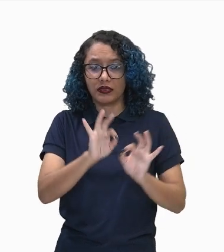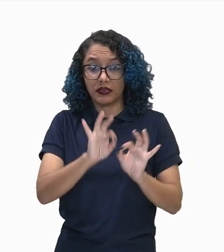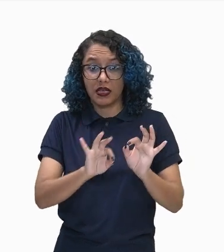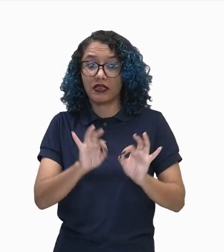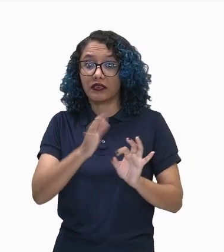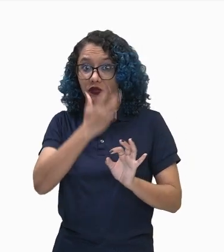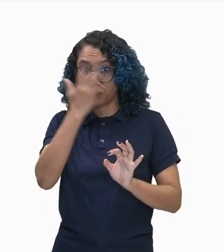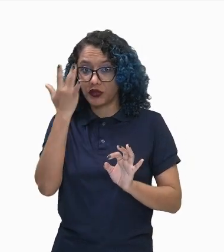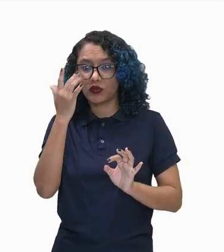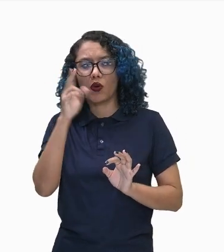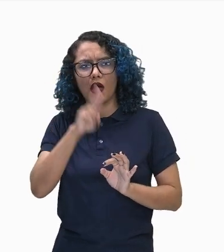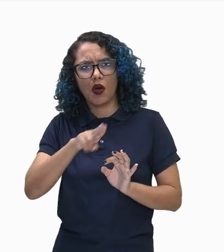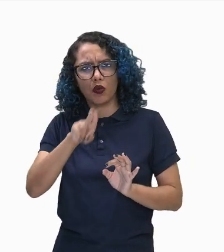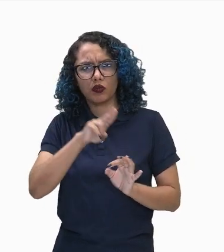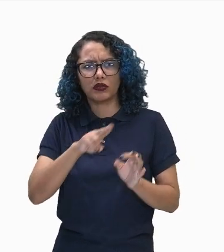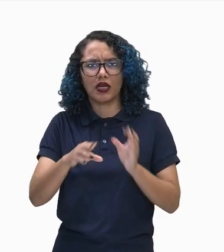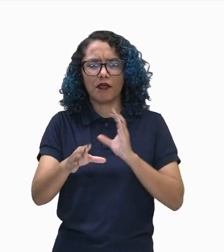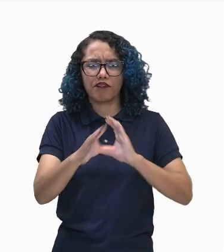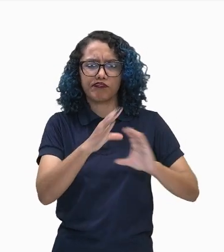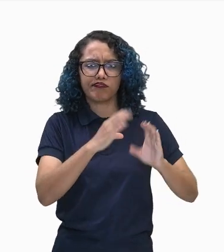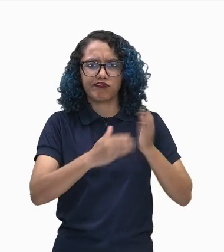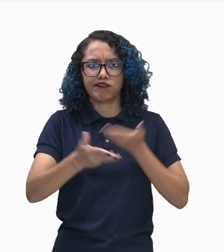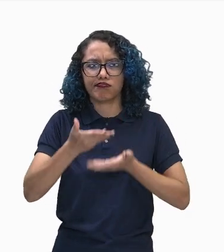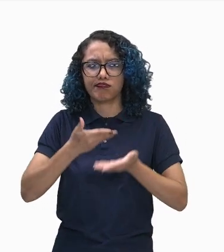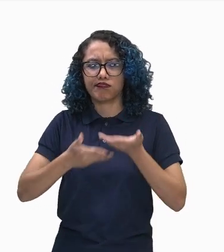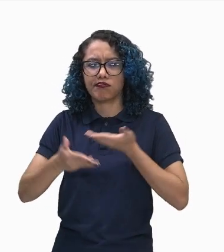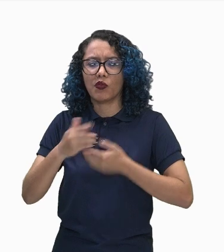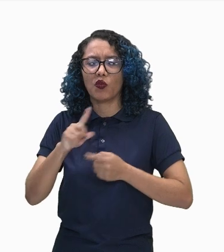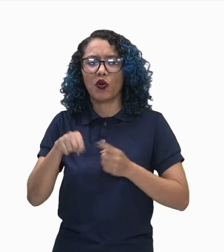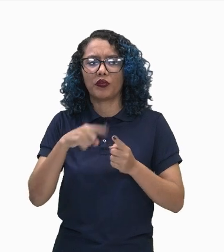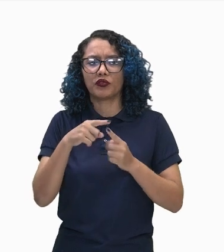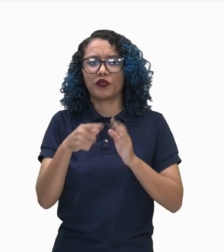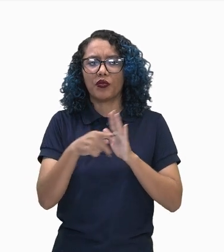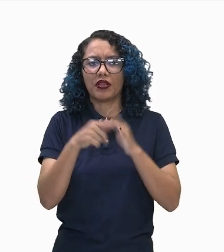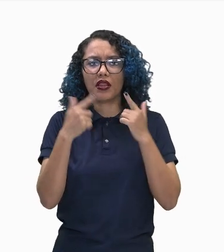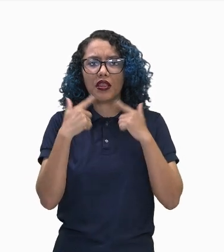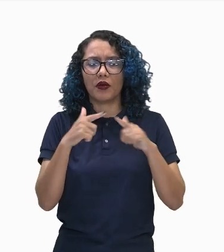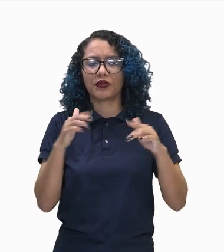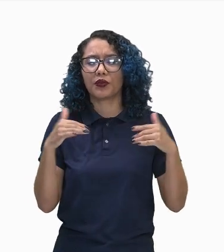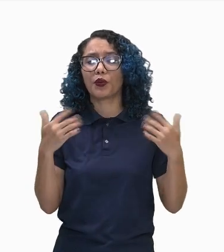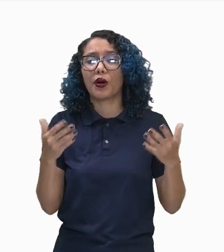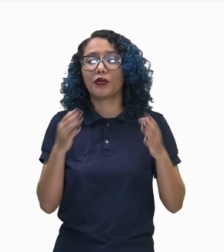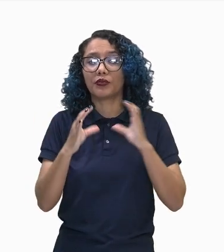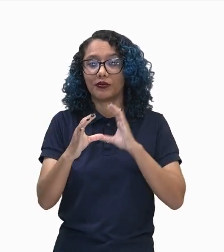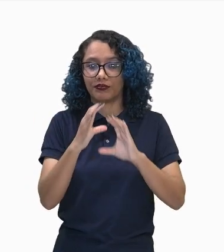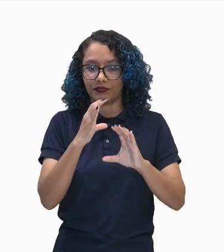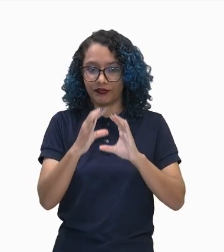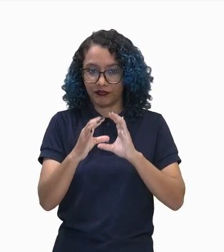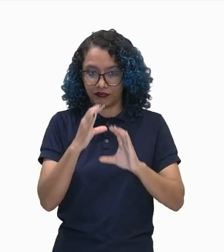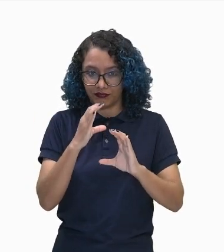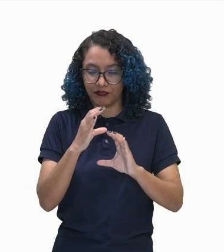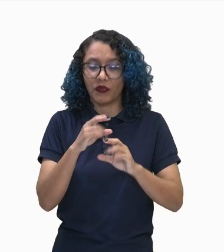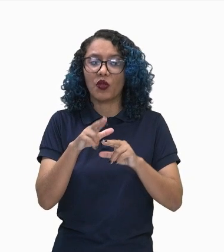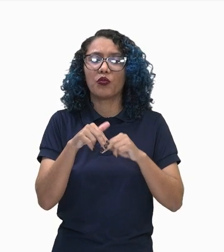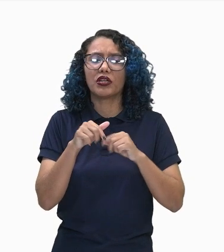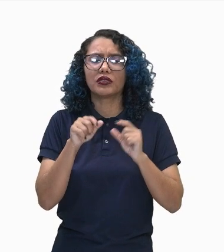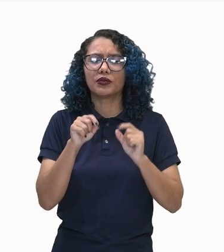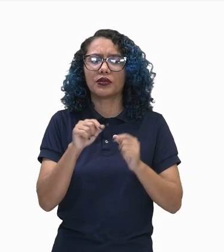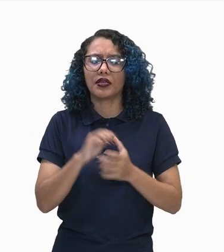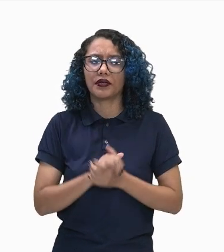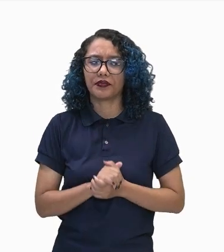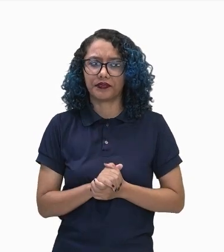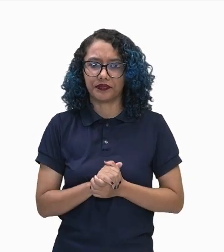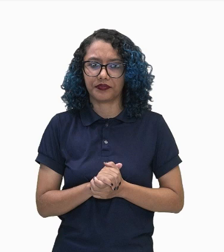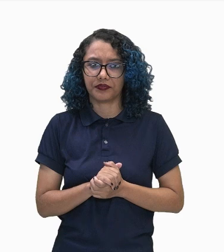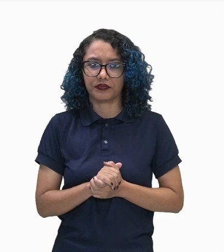seus falantes. O objetivo da linguagem é a comunicação. Por isso, a